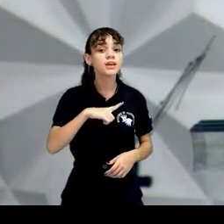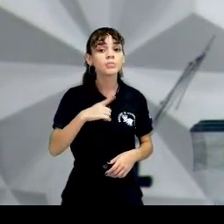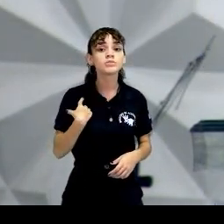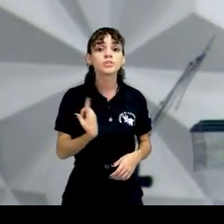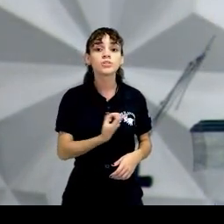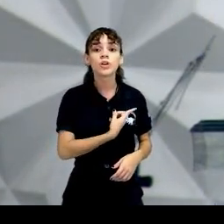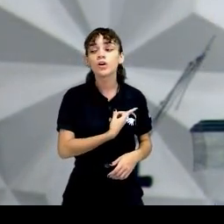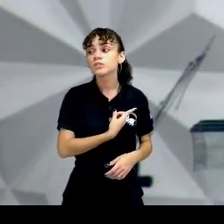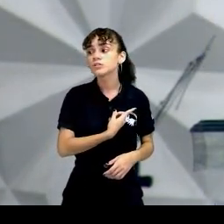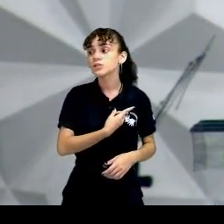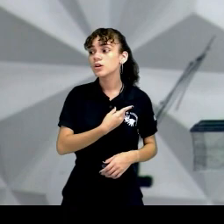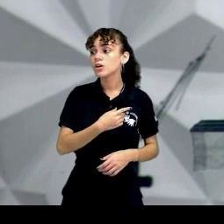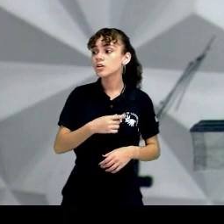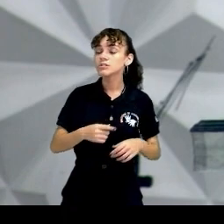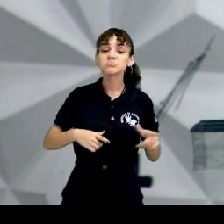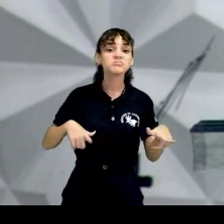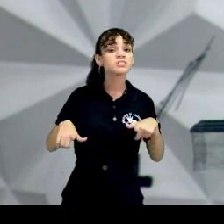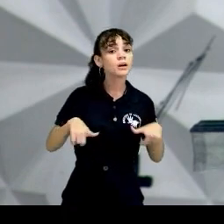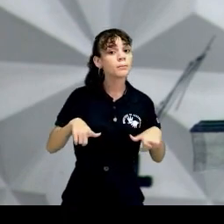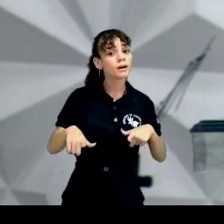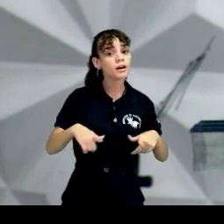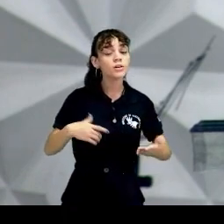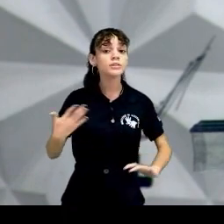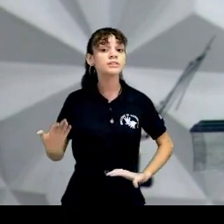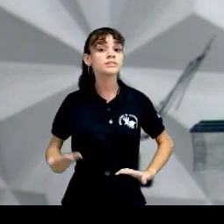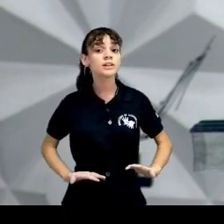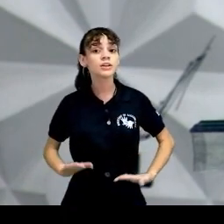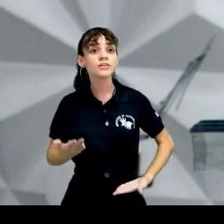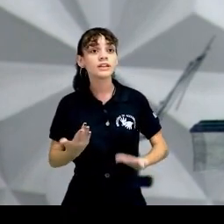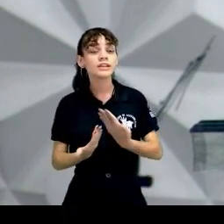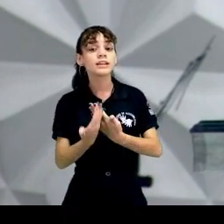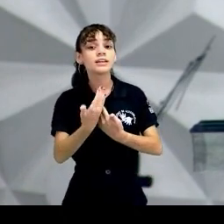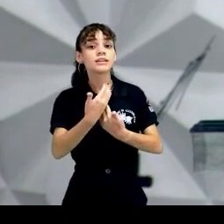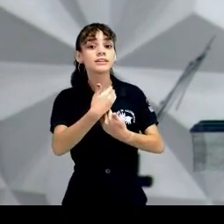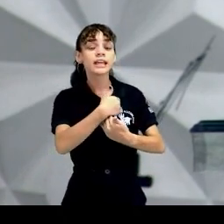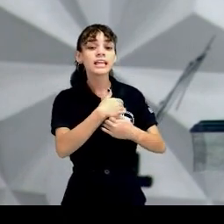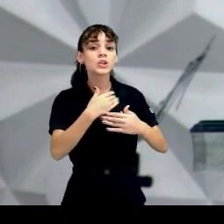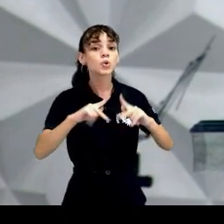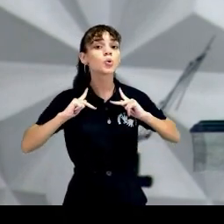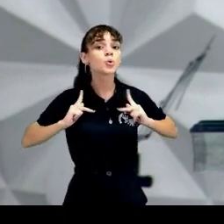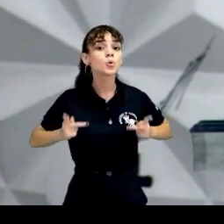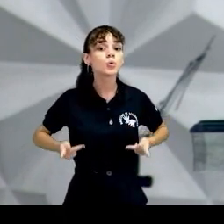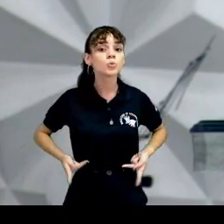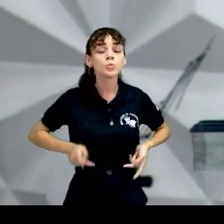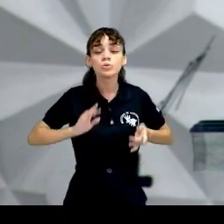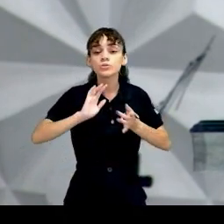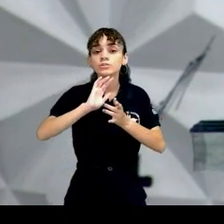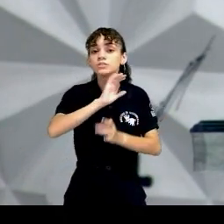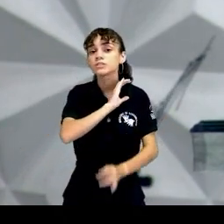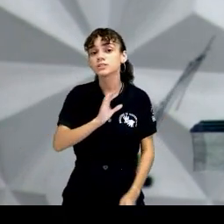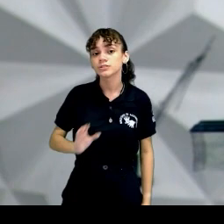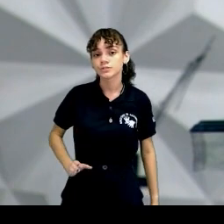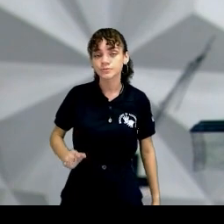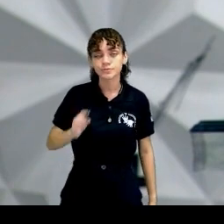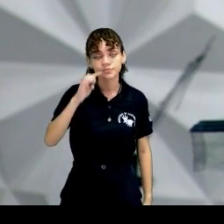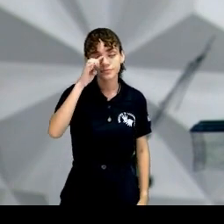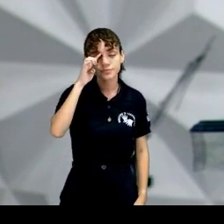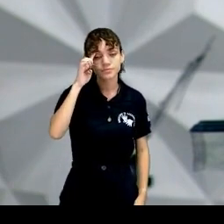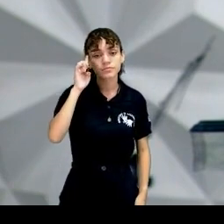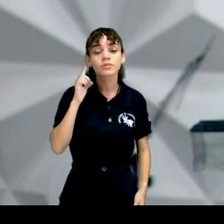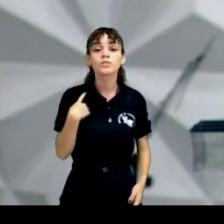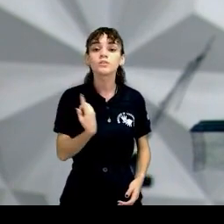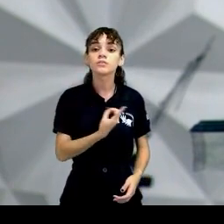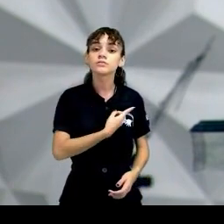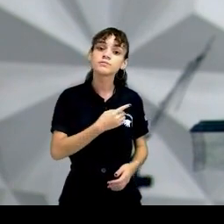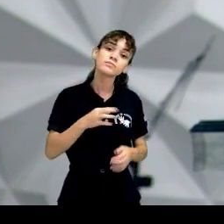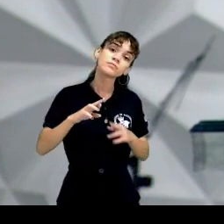mesmo propósito. Nós somos diferentes, mas o propósito, o motivo de estarmos aqui é um